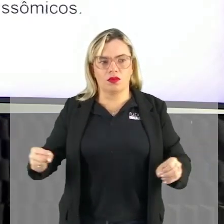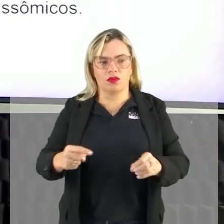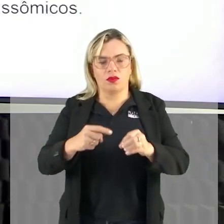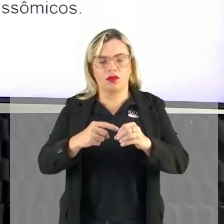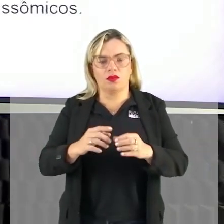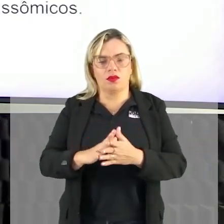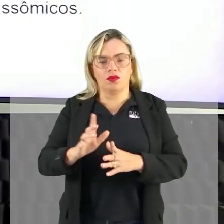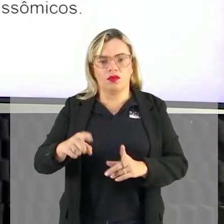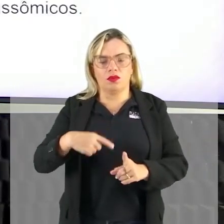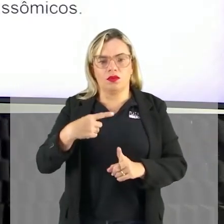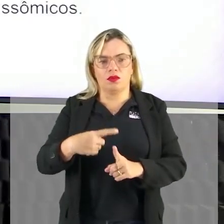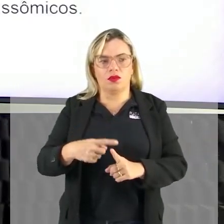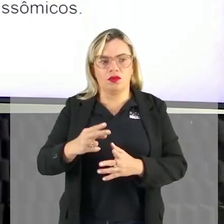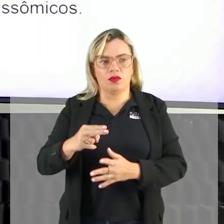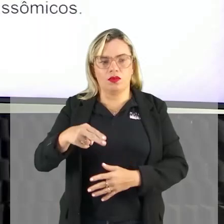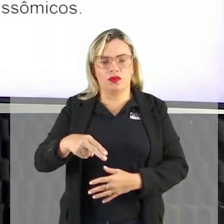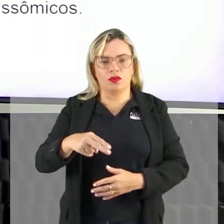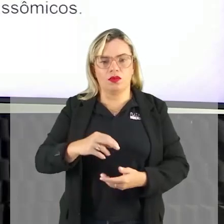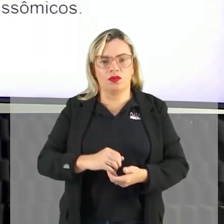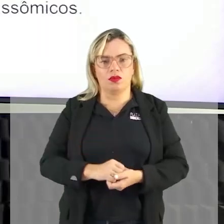normalzinho, ó, um óvulo N.